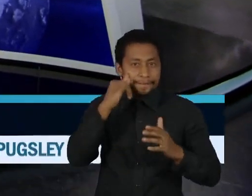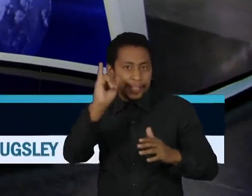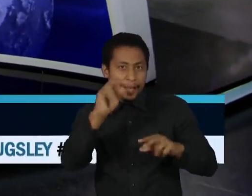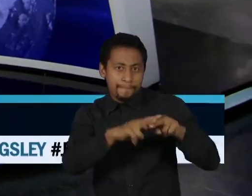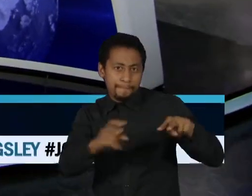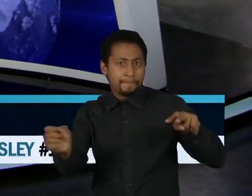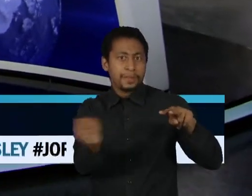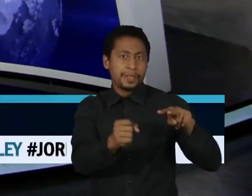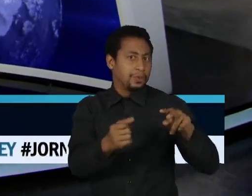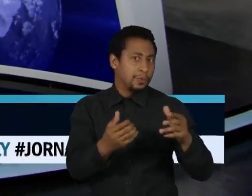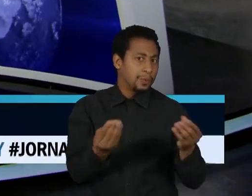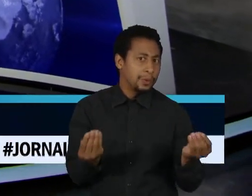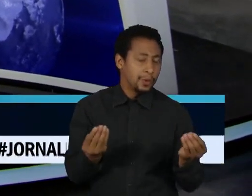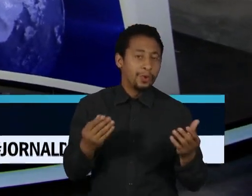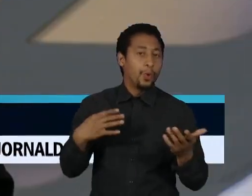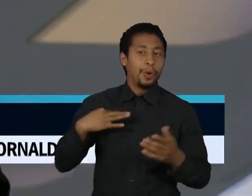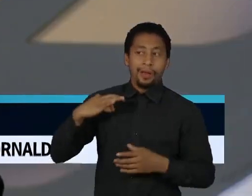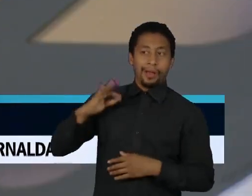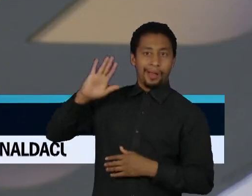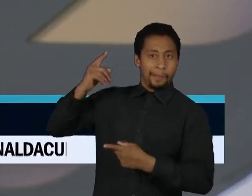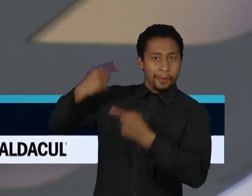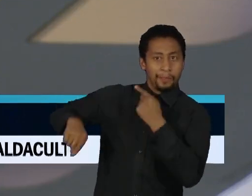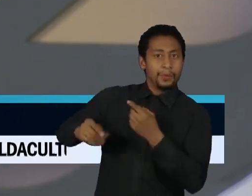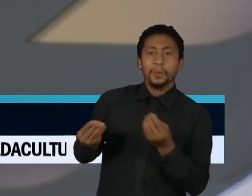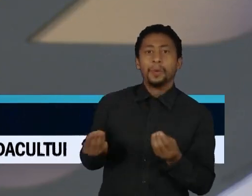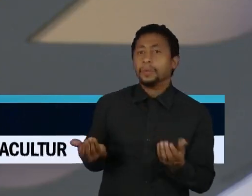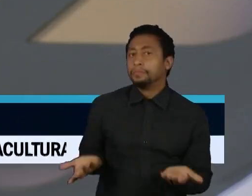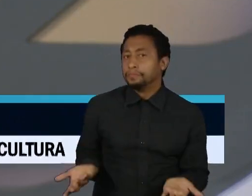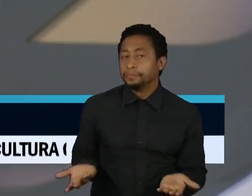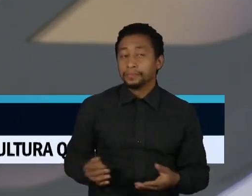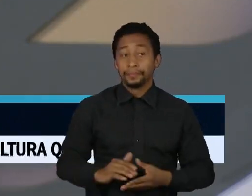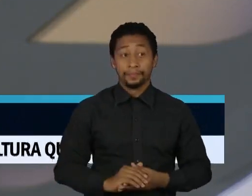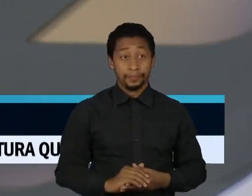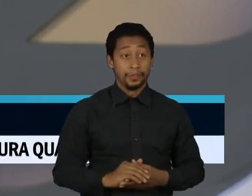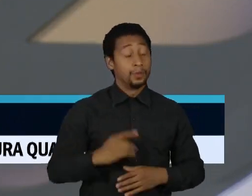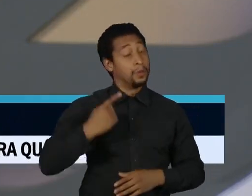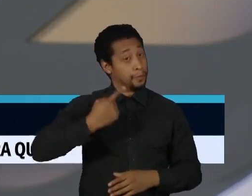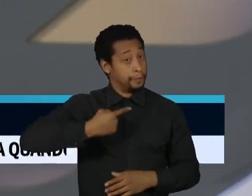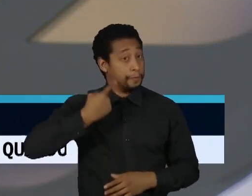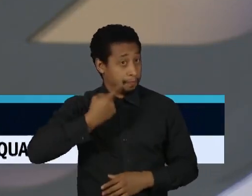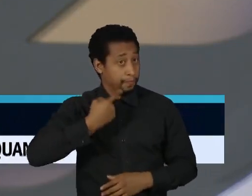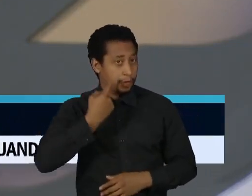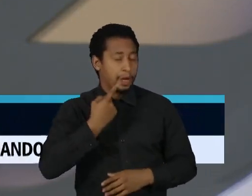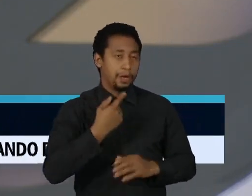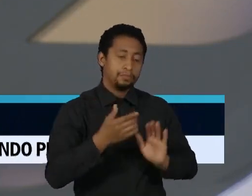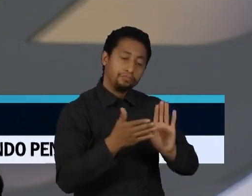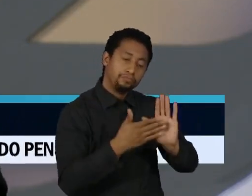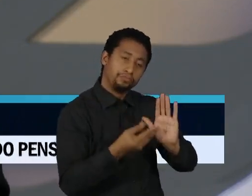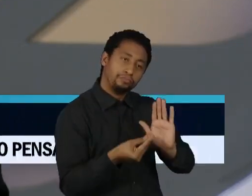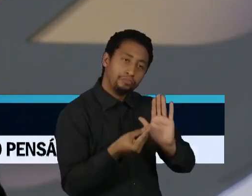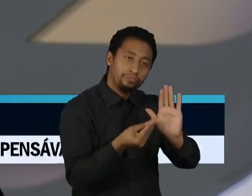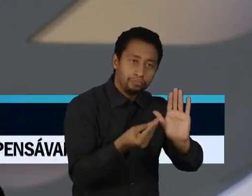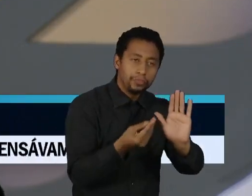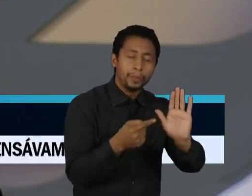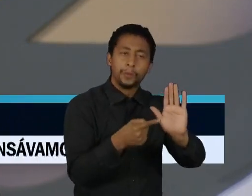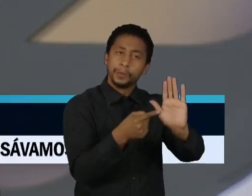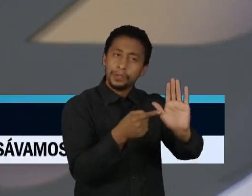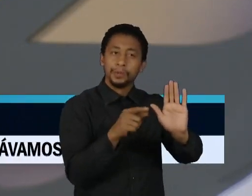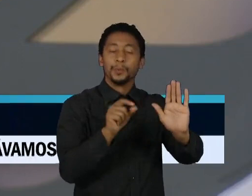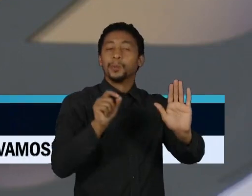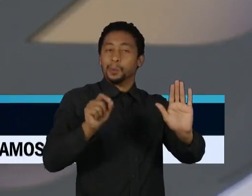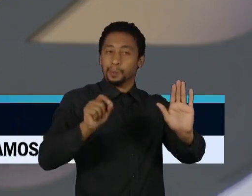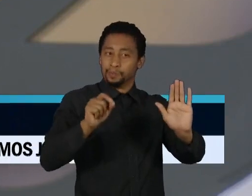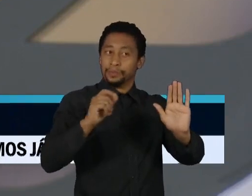uma inegibilidade, por exemplo? A defesa já tem apresentado os seus principais argumentos de que